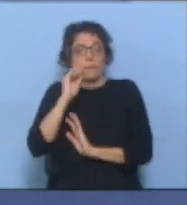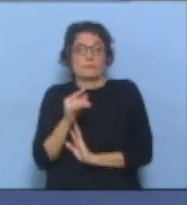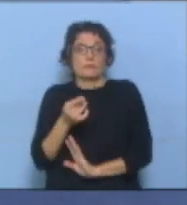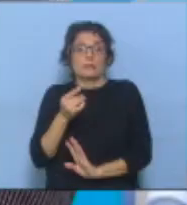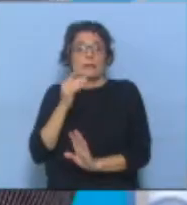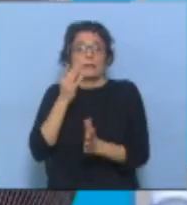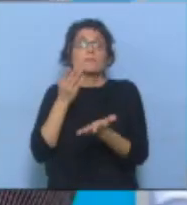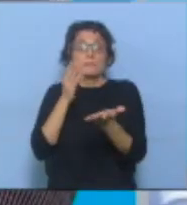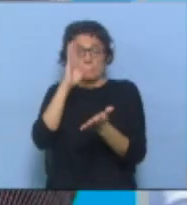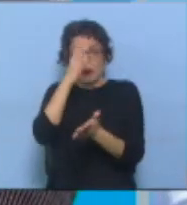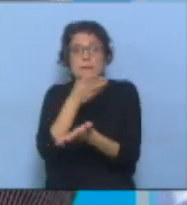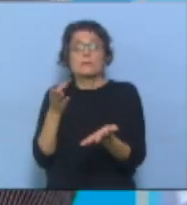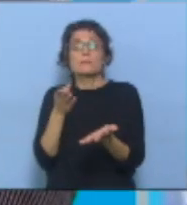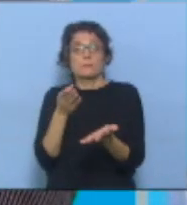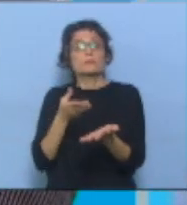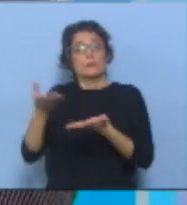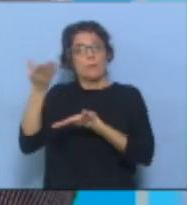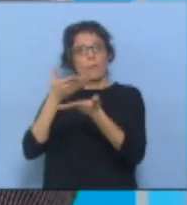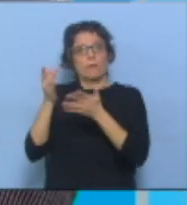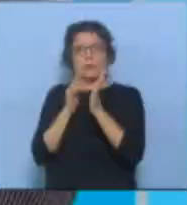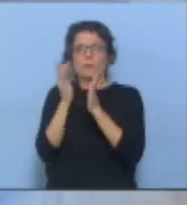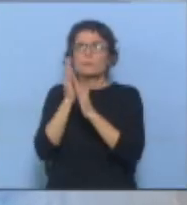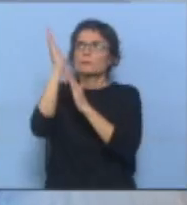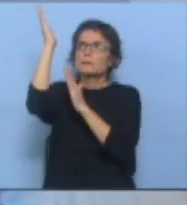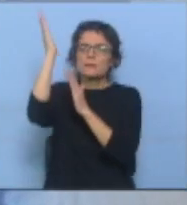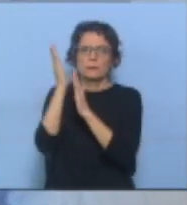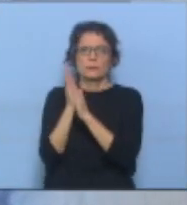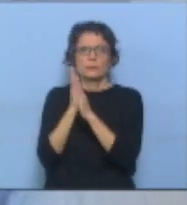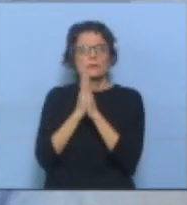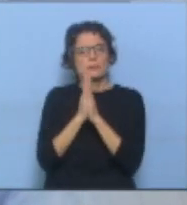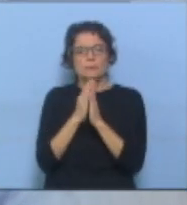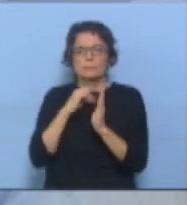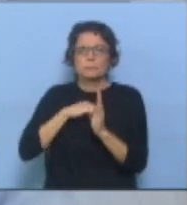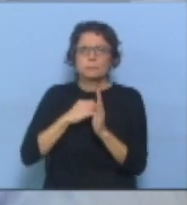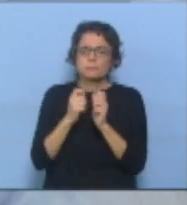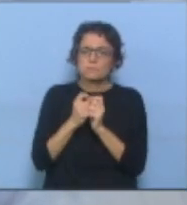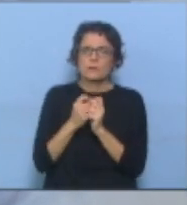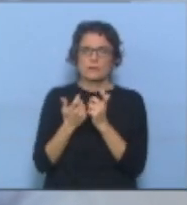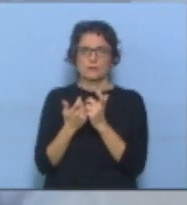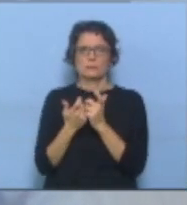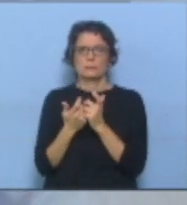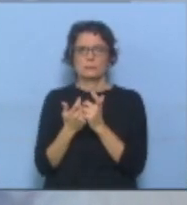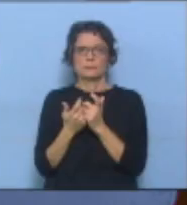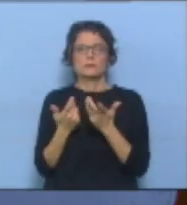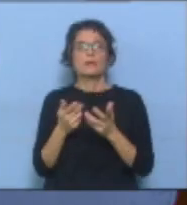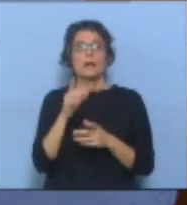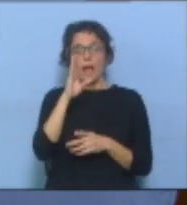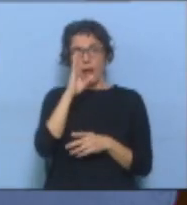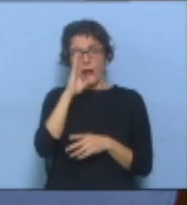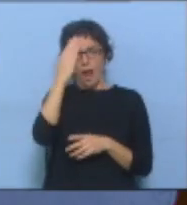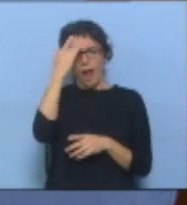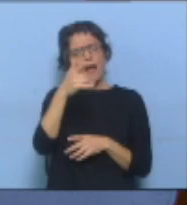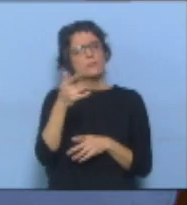diálogo com Deus é super importante. A comunidade daqueles que partilham o mesmo caminho é crucial para si.